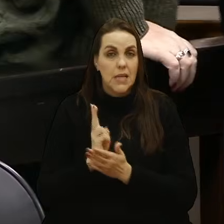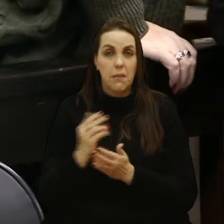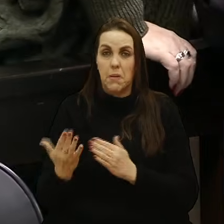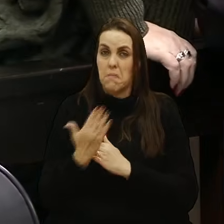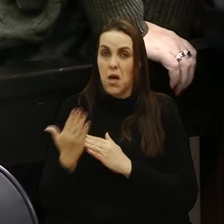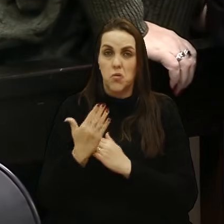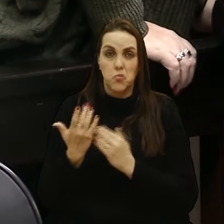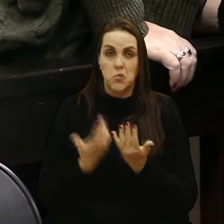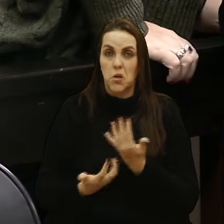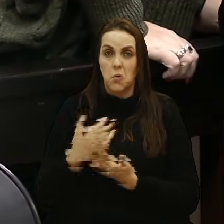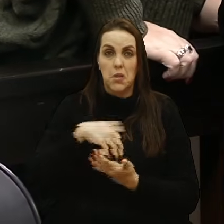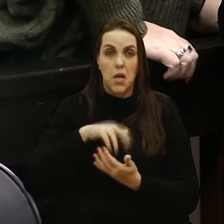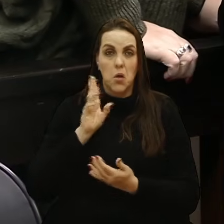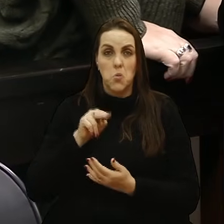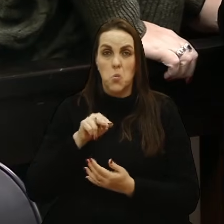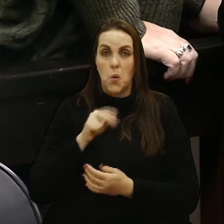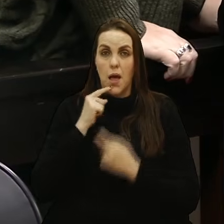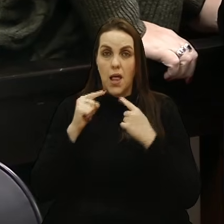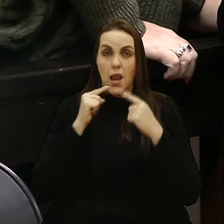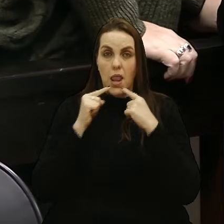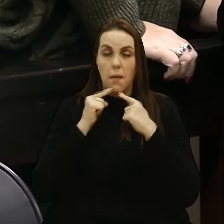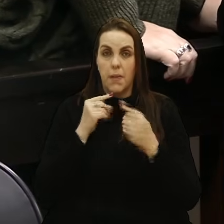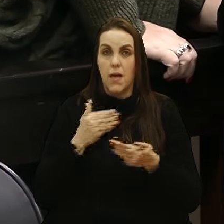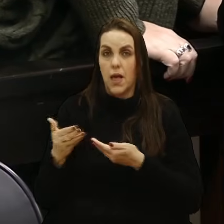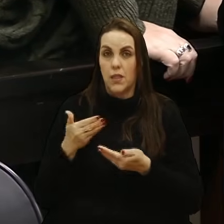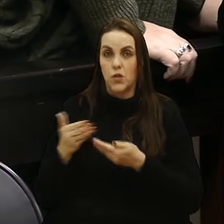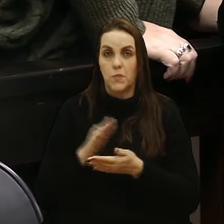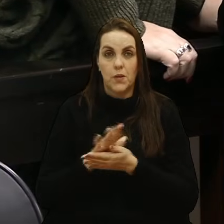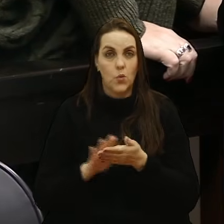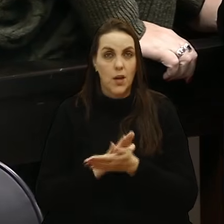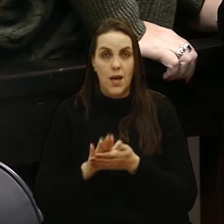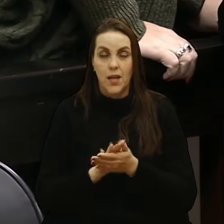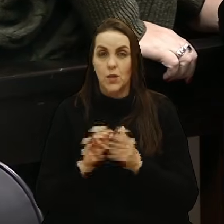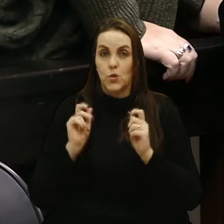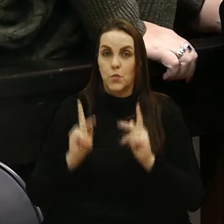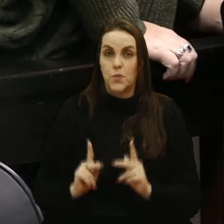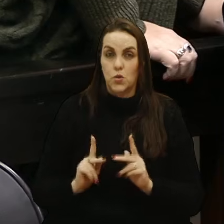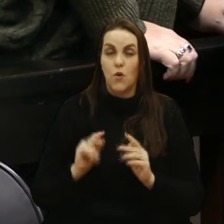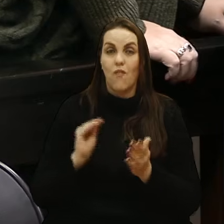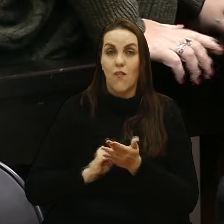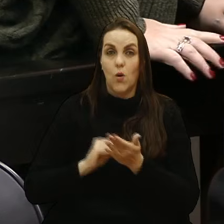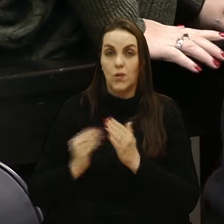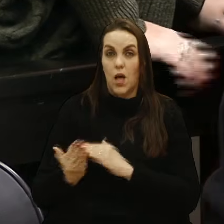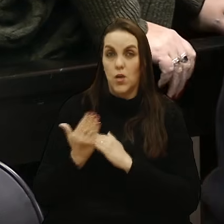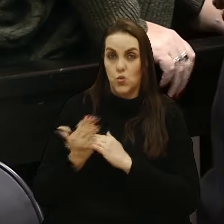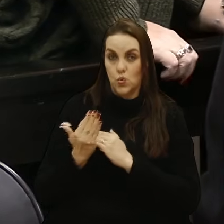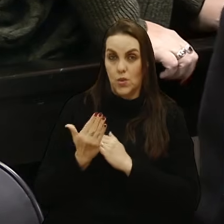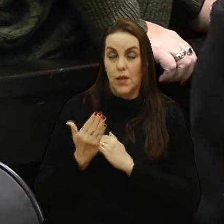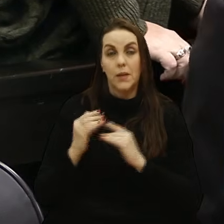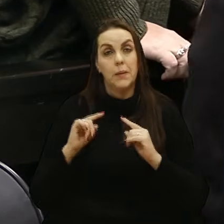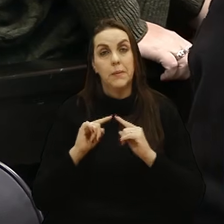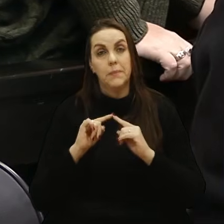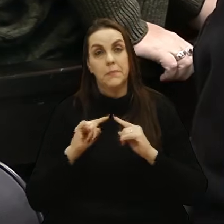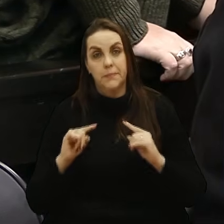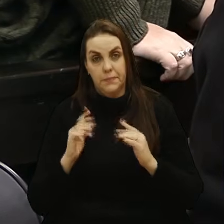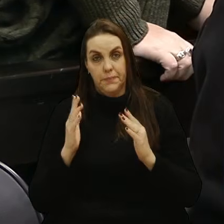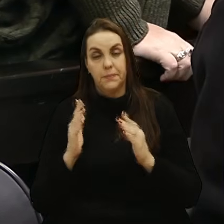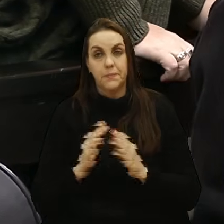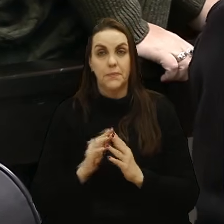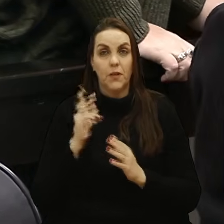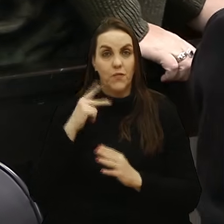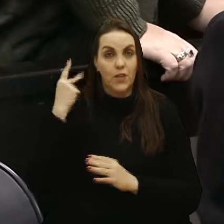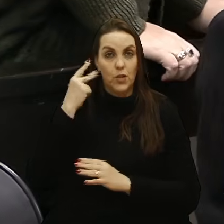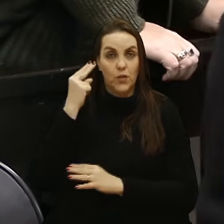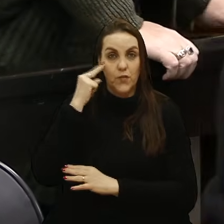nunca vim aqui, nunca reclamei de não ser atendido ou o pessoal não estarem nos ajudando, né? Pois bem, vereador Fantinel, enquanto